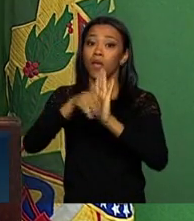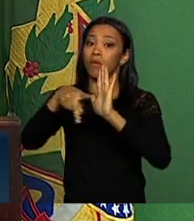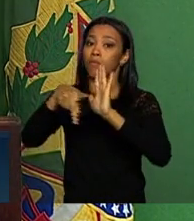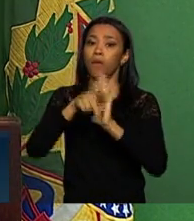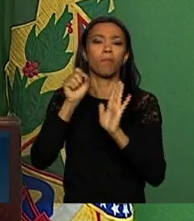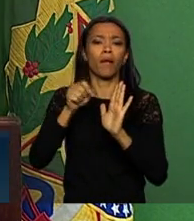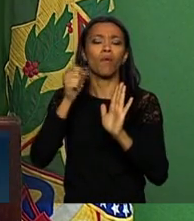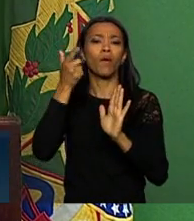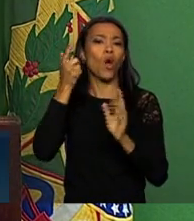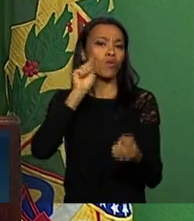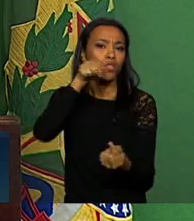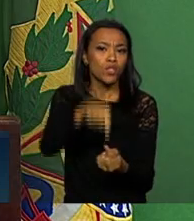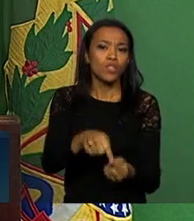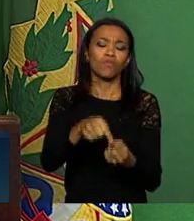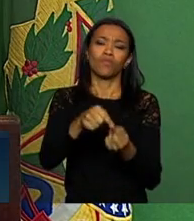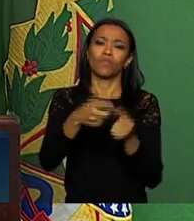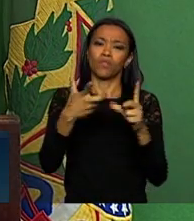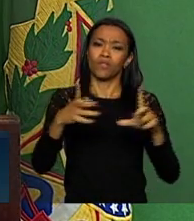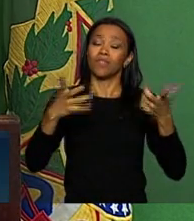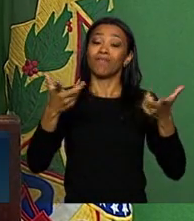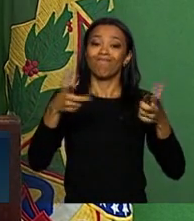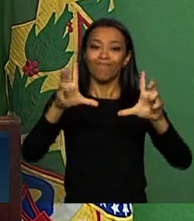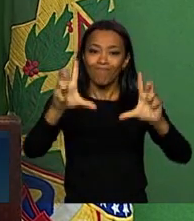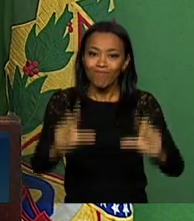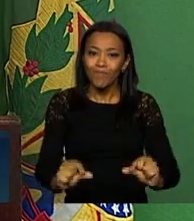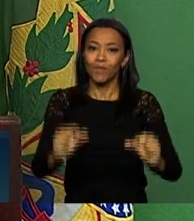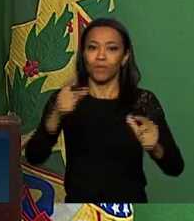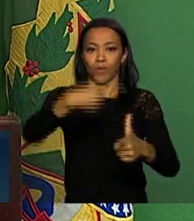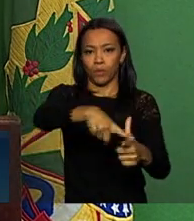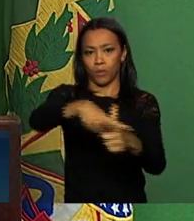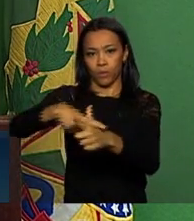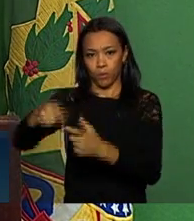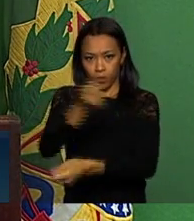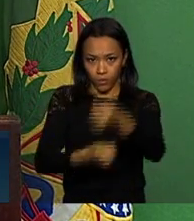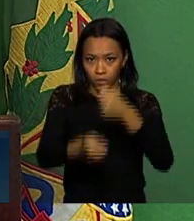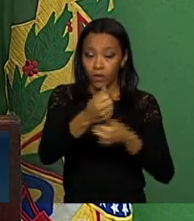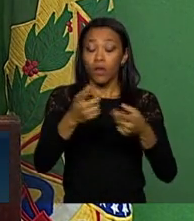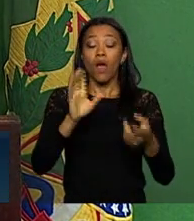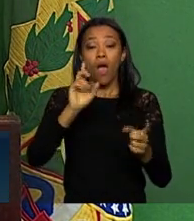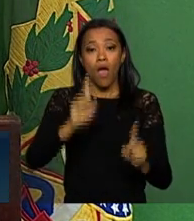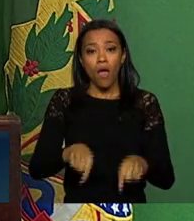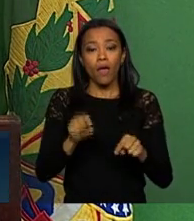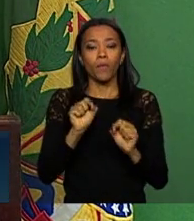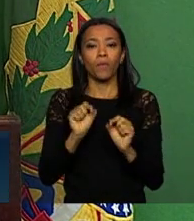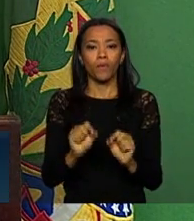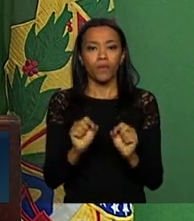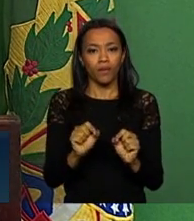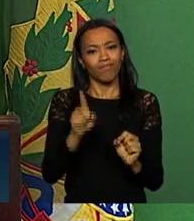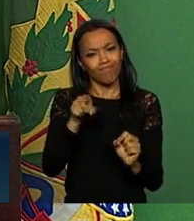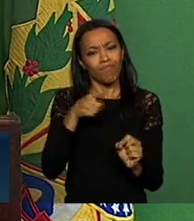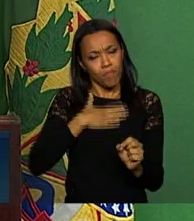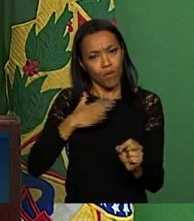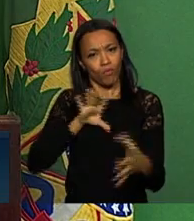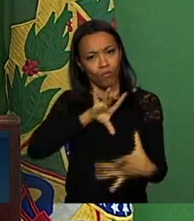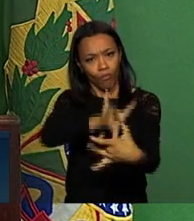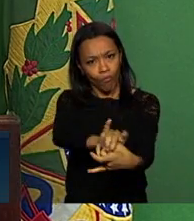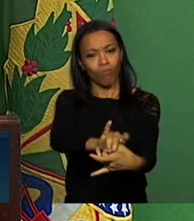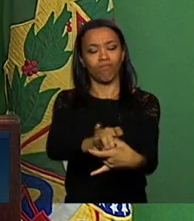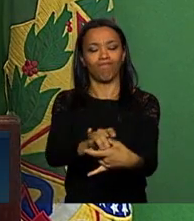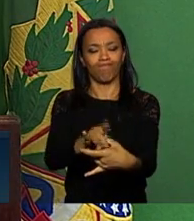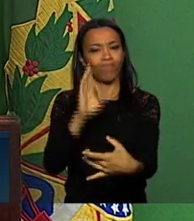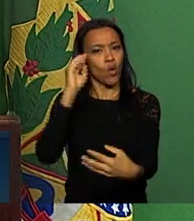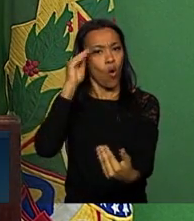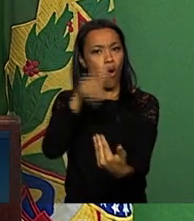crise o meu governo busca apoio no congresso e a reforma faz parte também deste contexto para